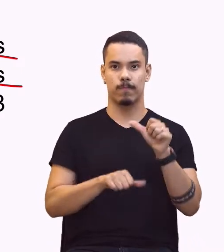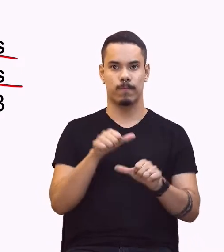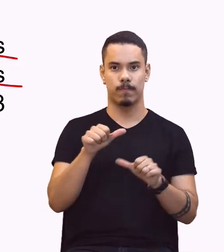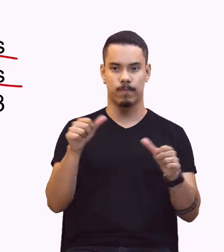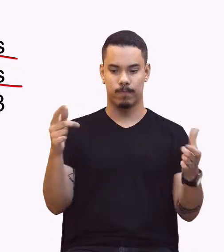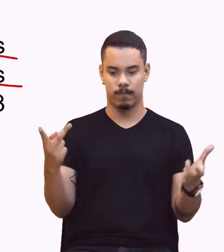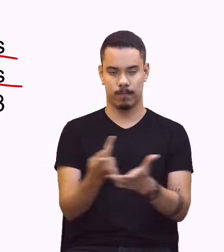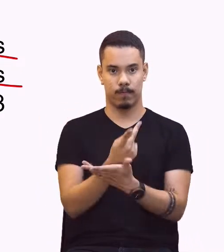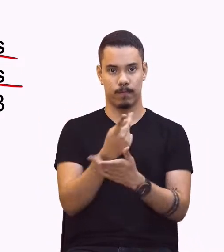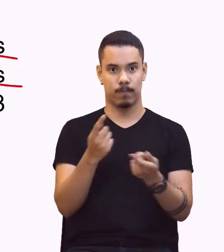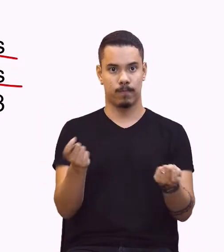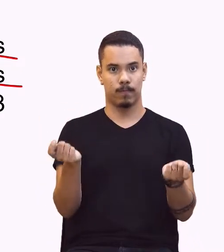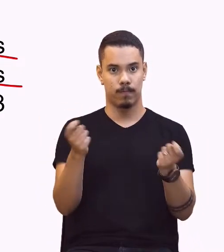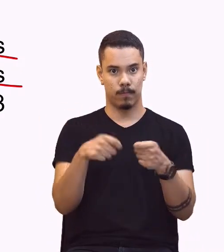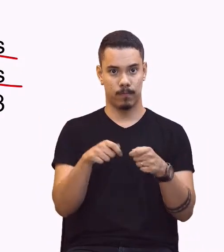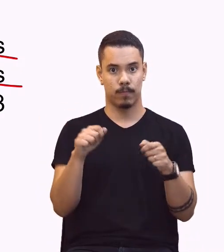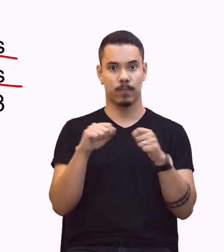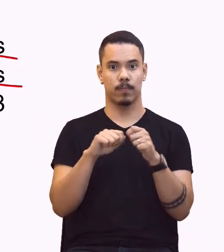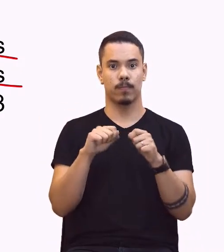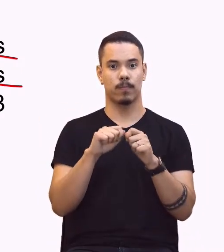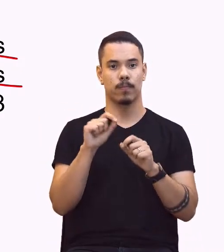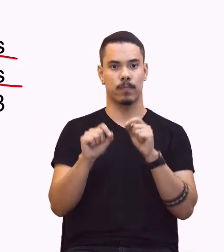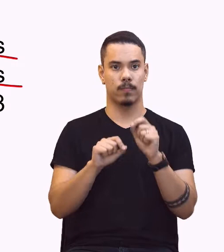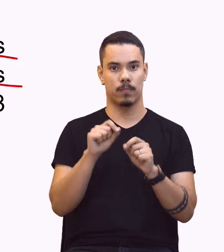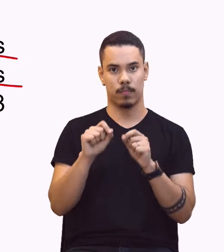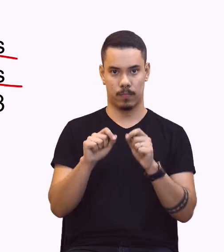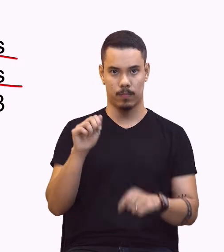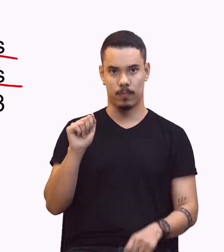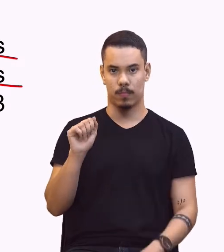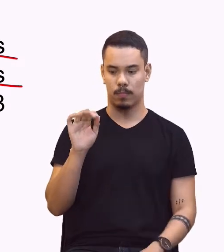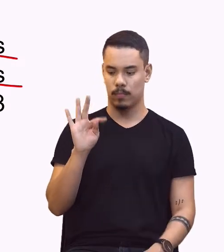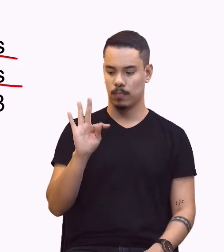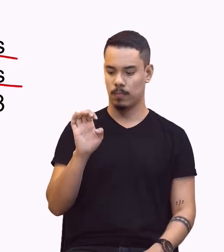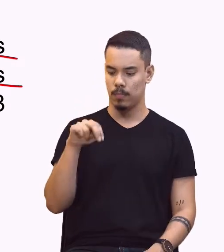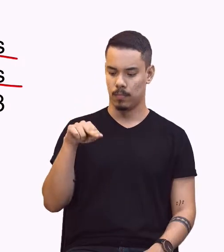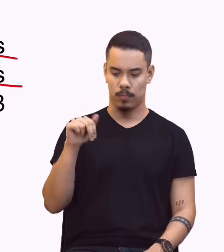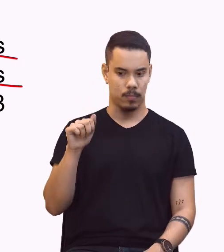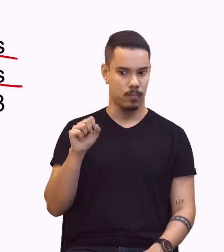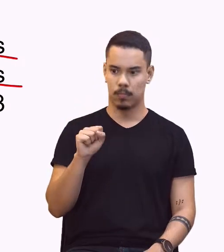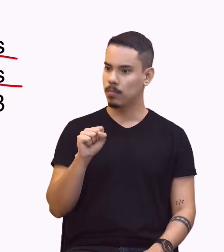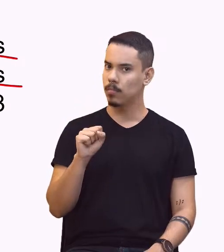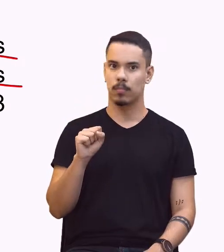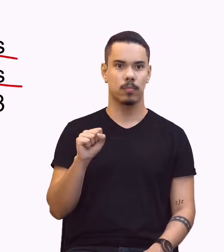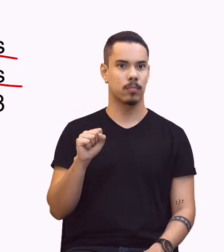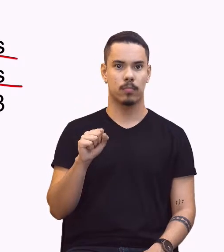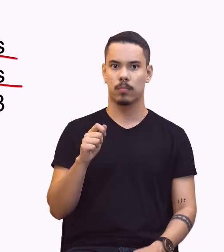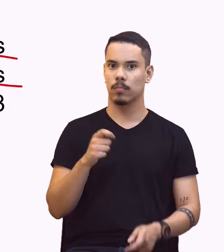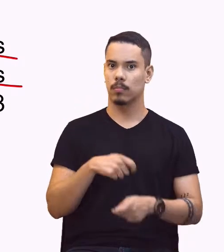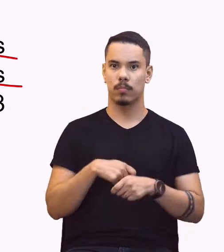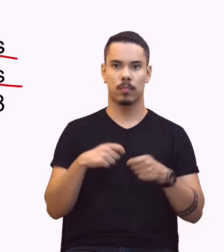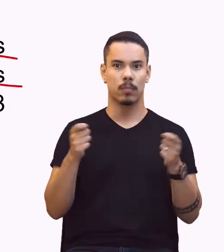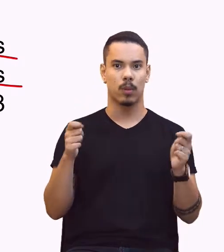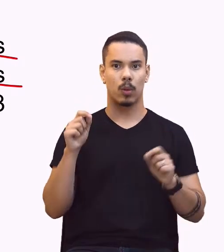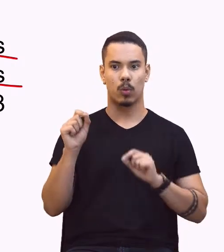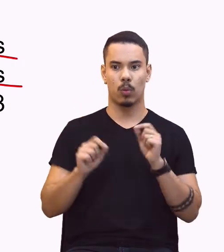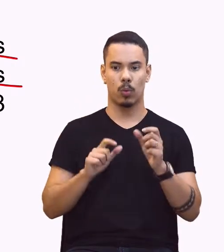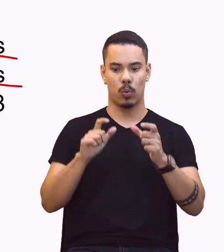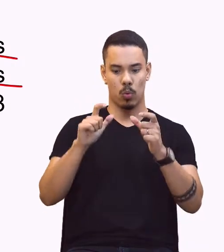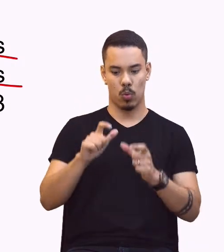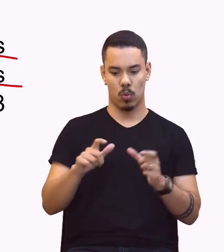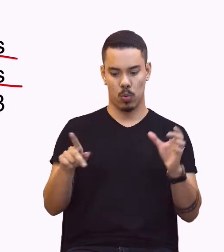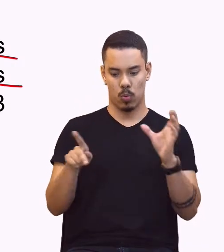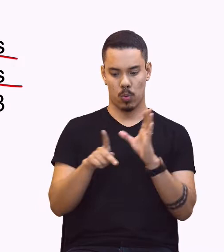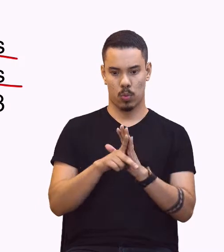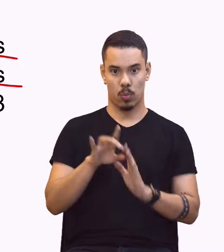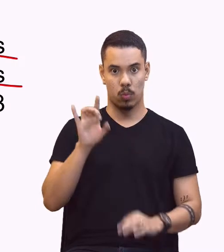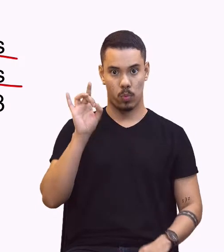acontecendo faz com que Atenas ela não mais seja uma localidade habitada somente